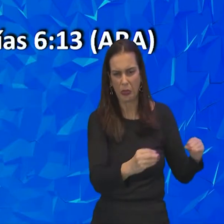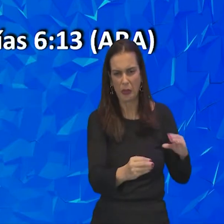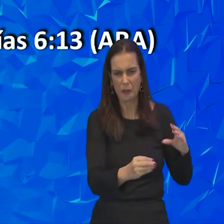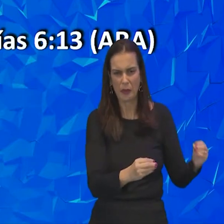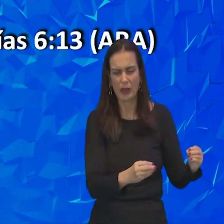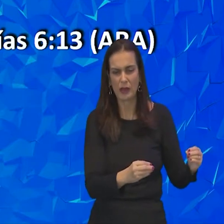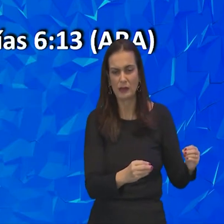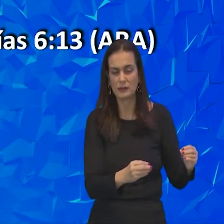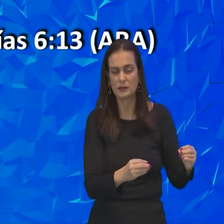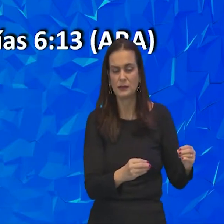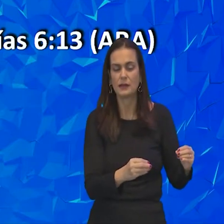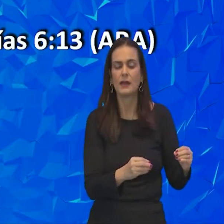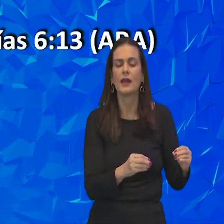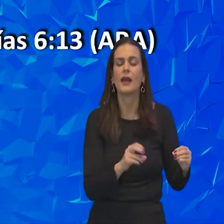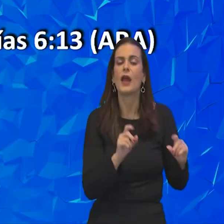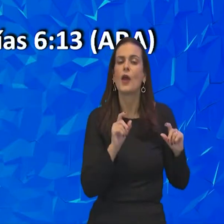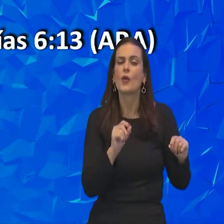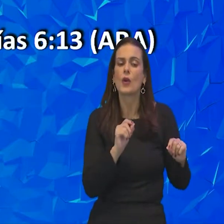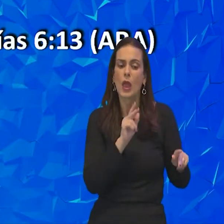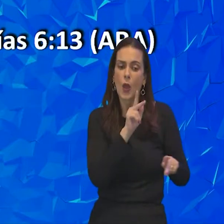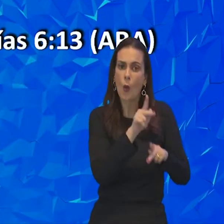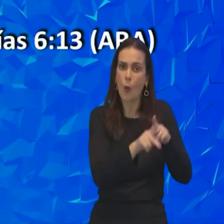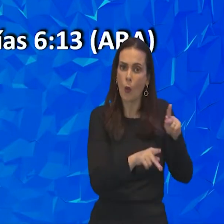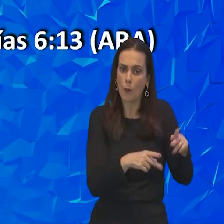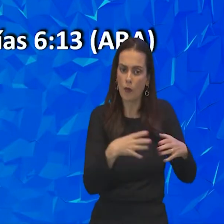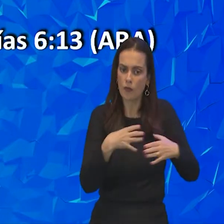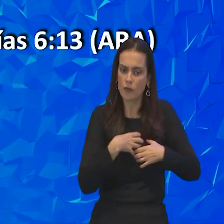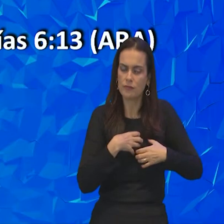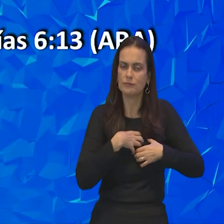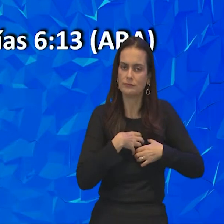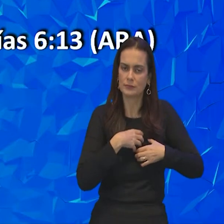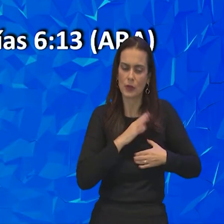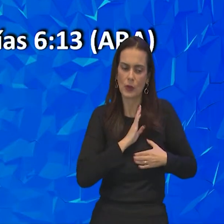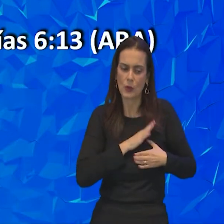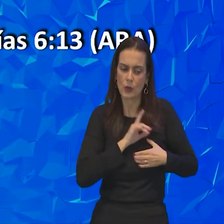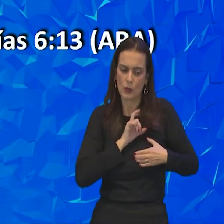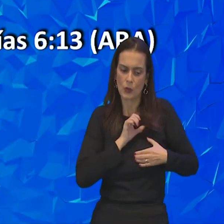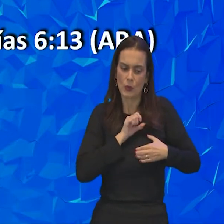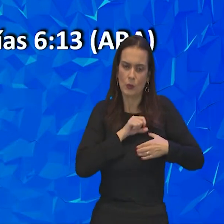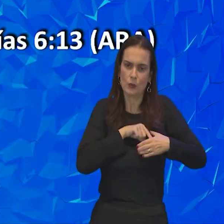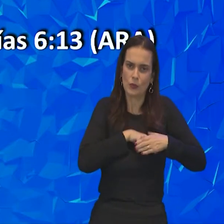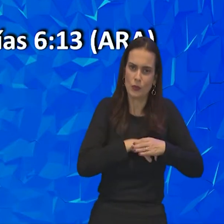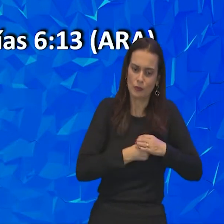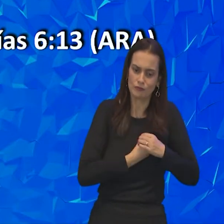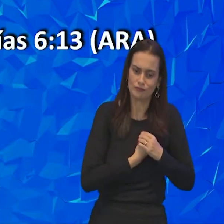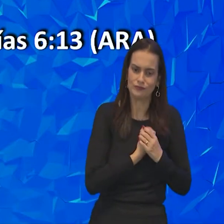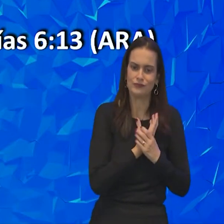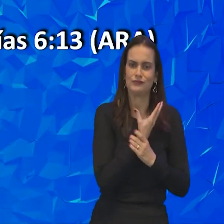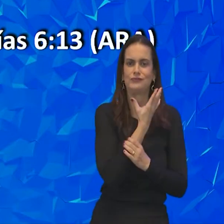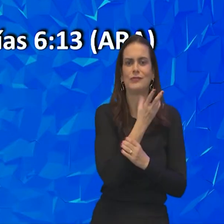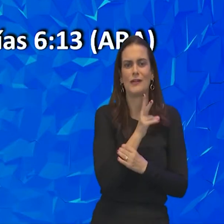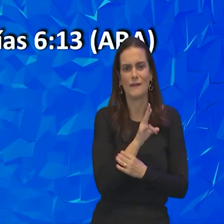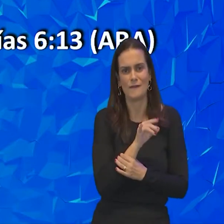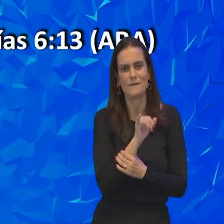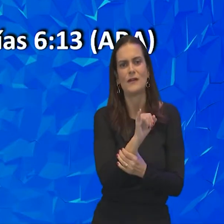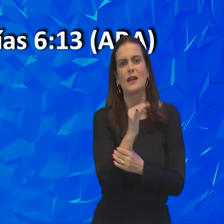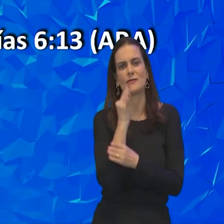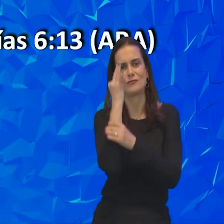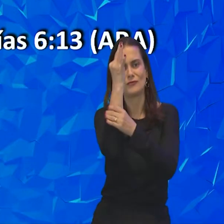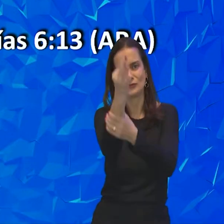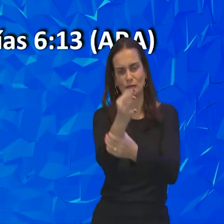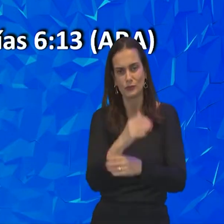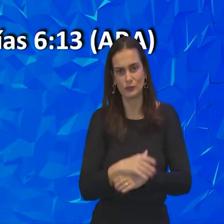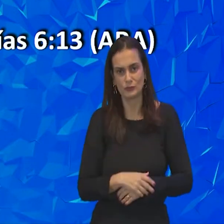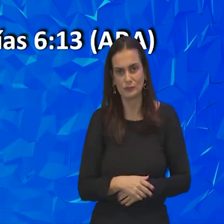santa semente é o seu toco, a santa semente é o seu toco. E a versão da linguagem de hoje vai dizer o seguinte: